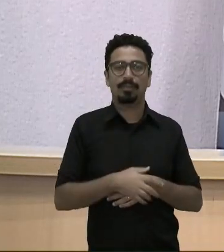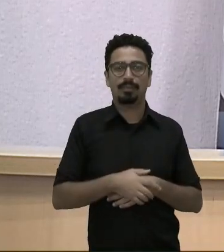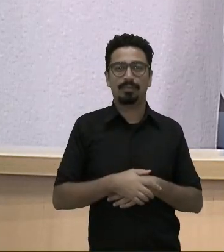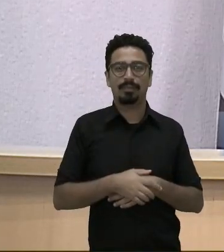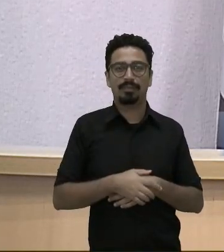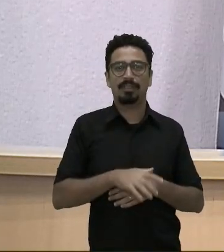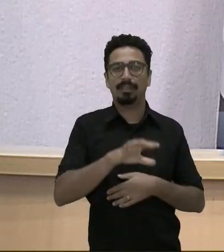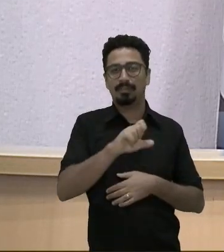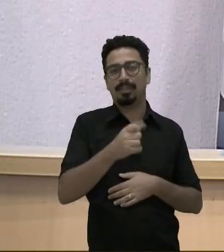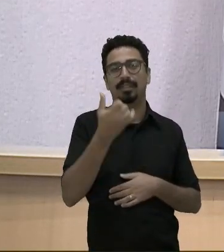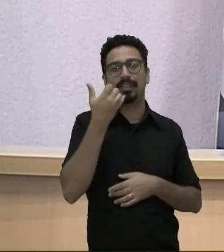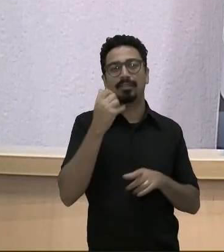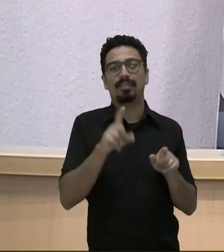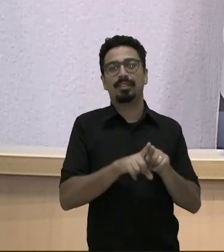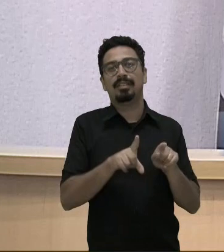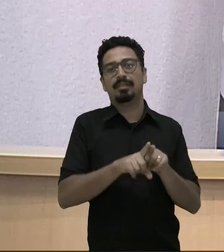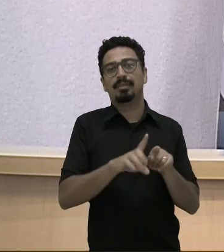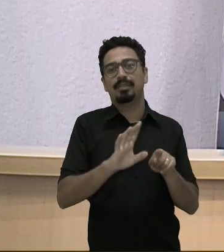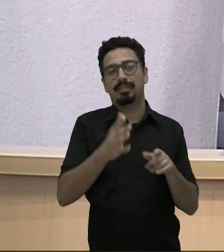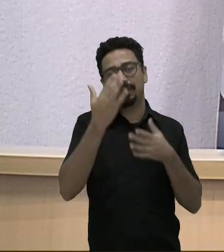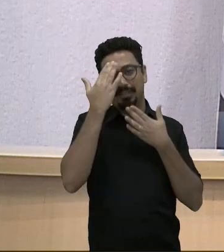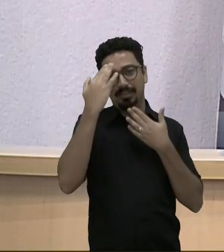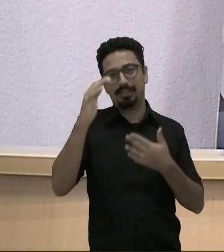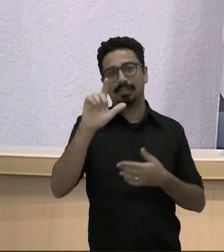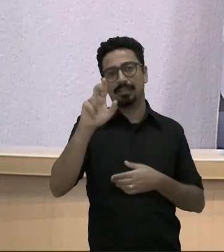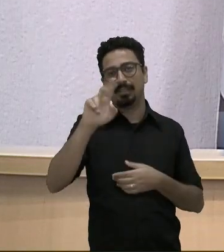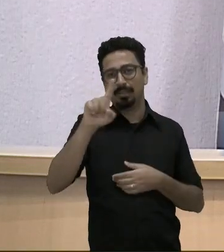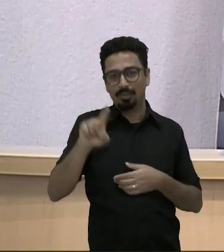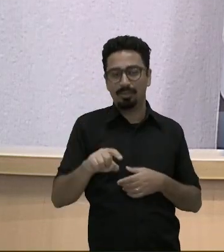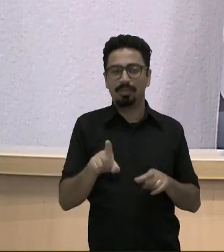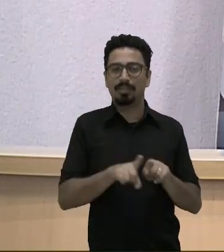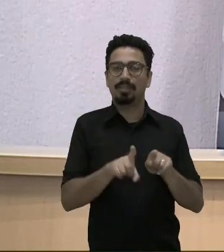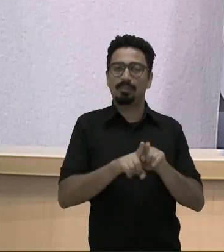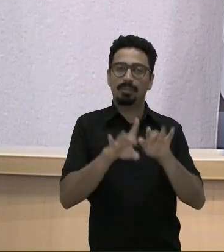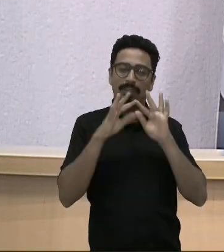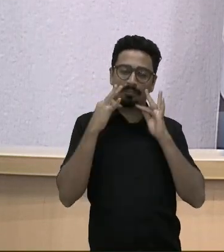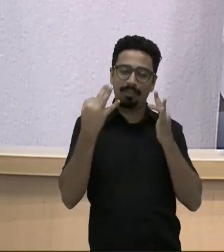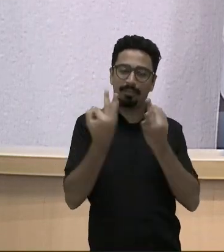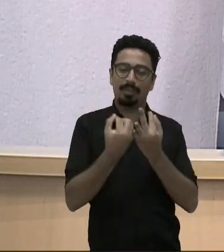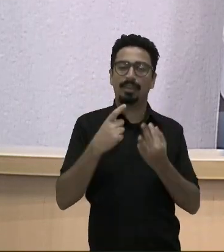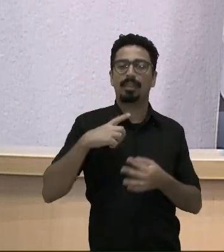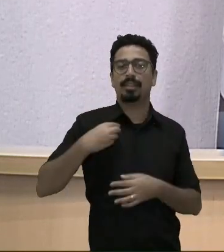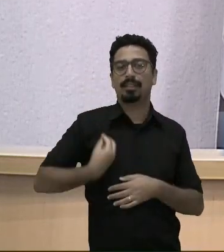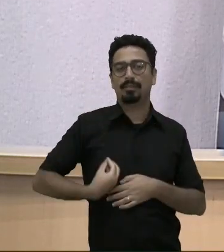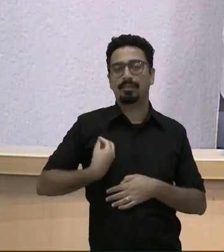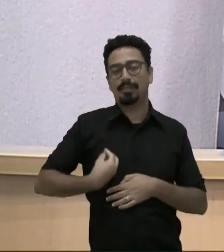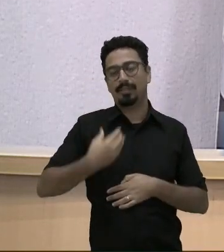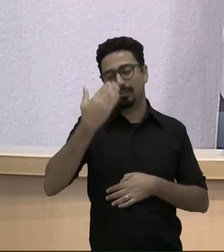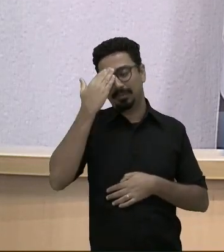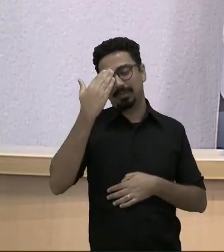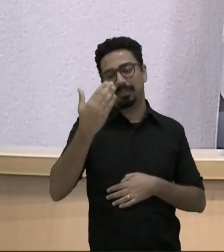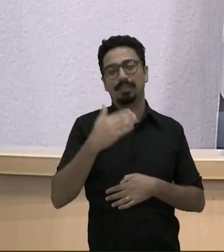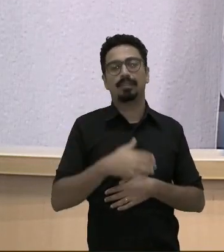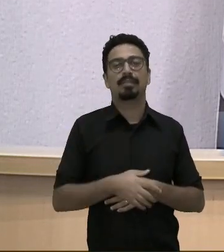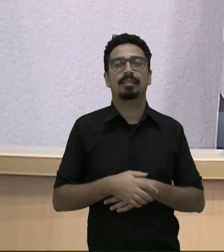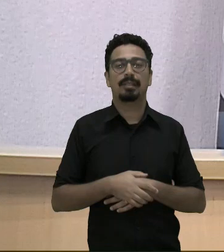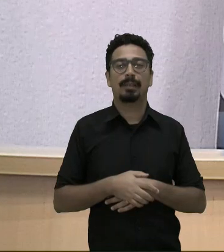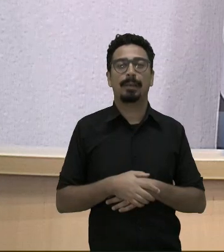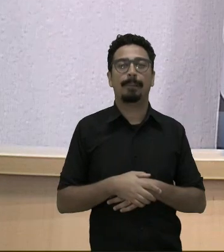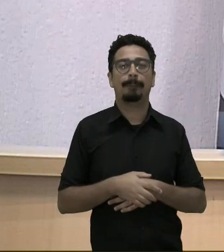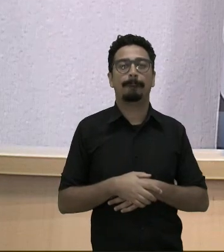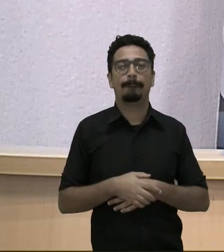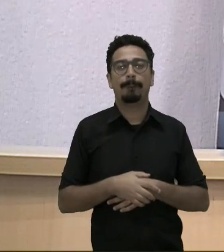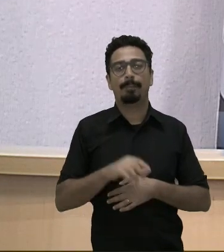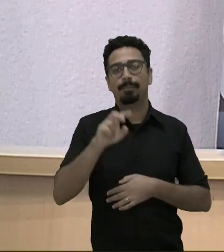pega o telefone. Quero agradecer ao senhor Luiz, a família dele que esteve aqui presente, tá, Luiz? Obrigado. Quero agradecer também ao